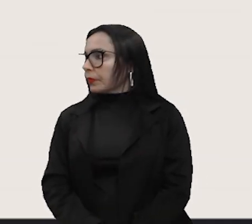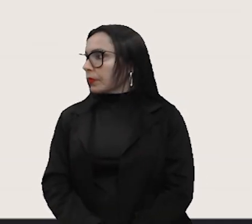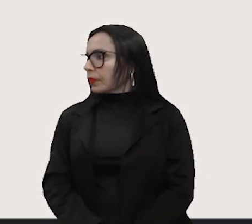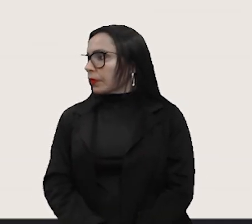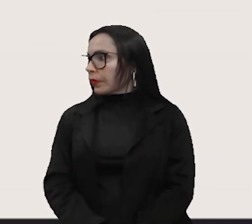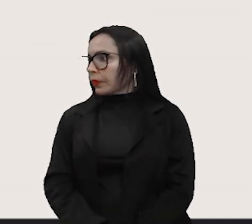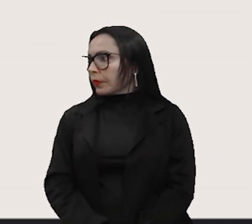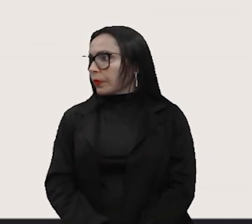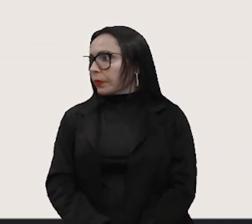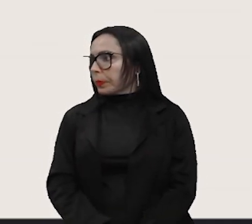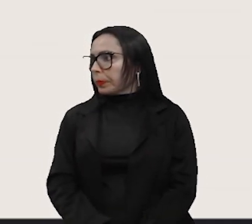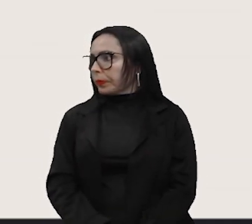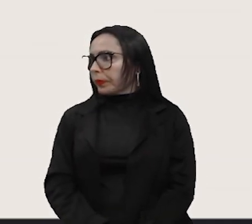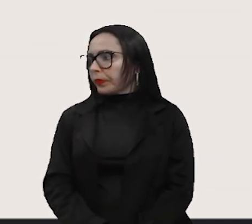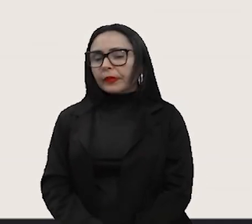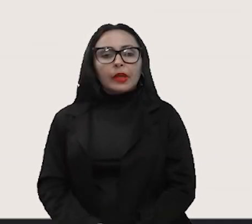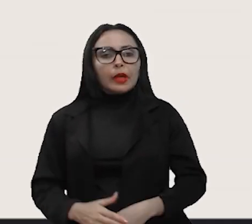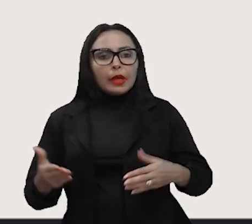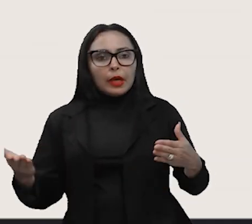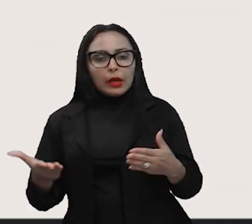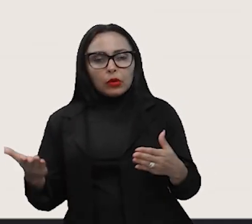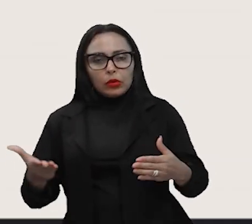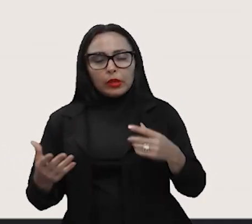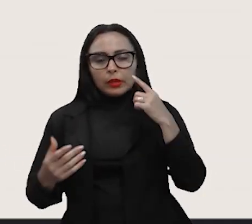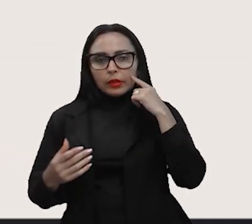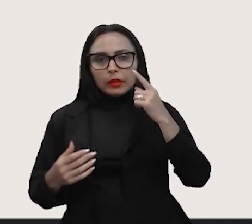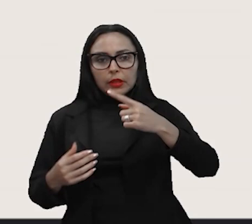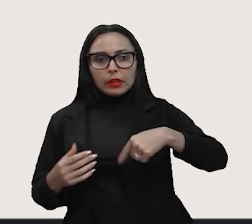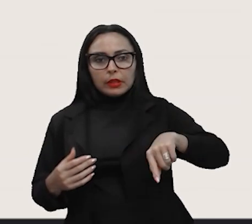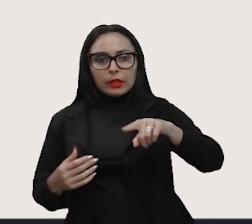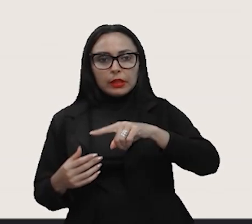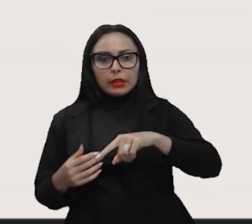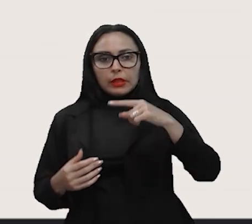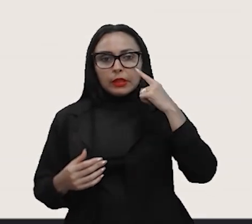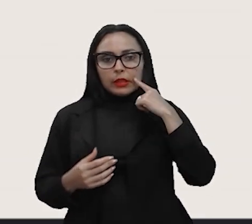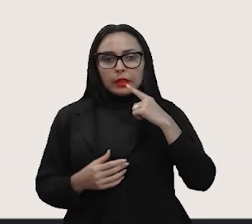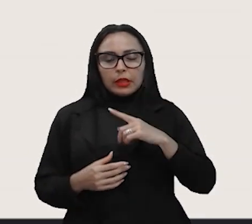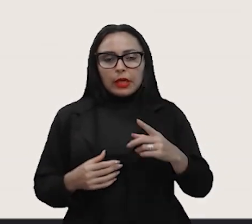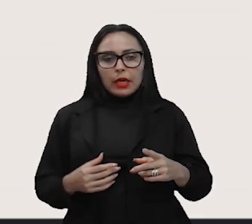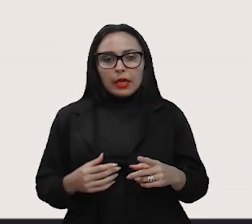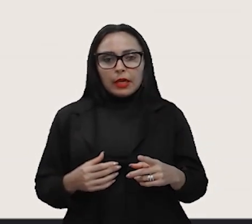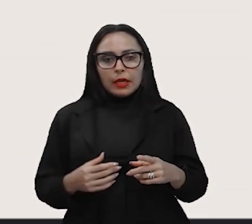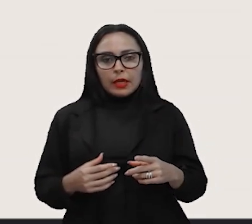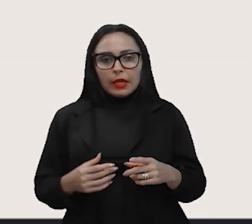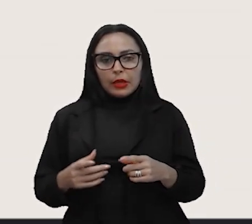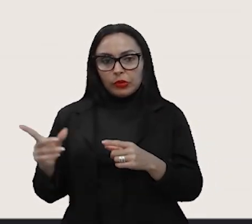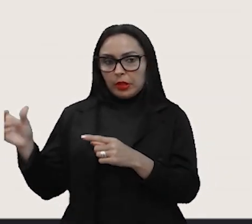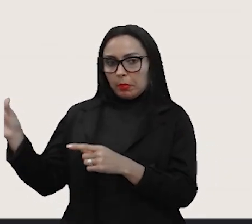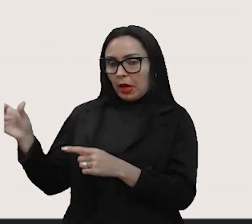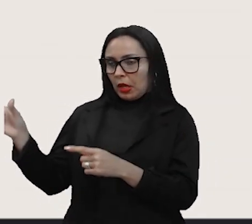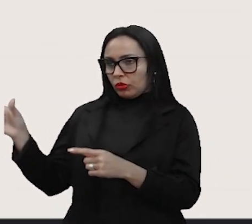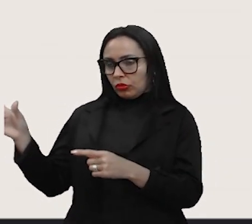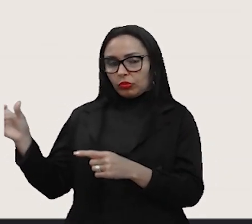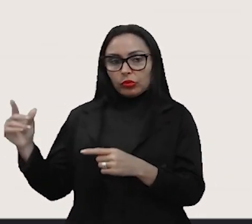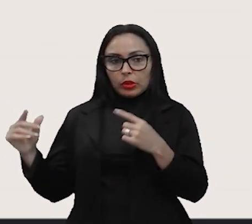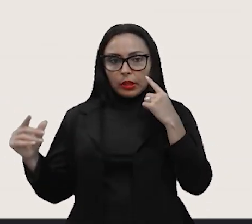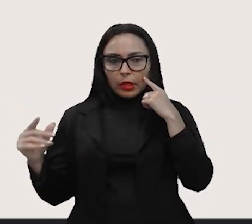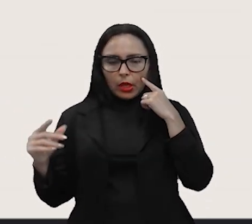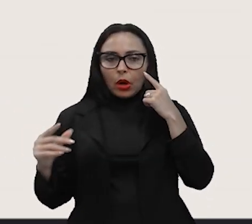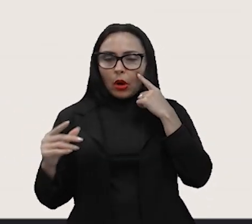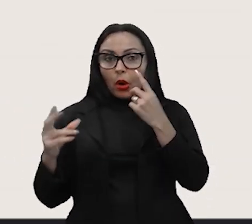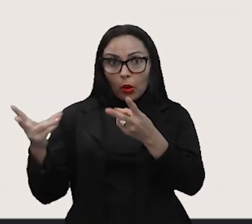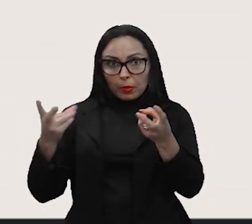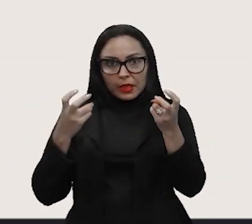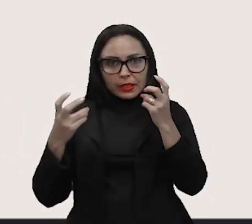T4. Agora, a calcitonina. Veja que aí onde é que a galera se